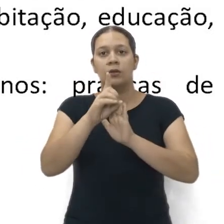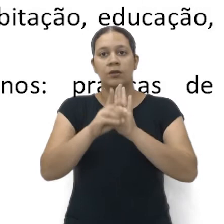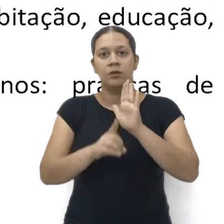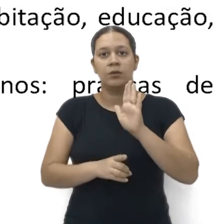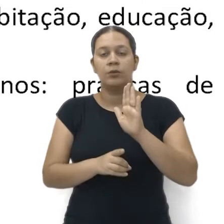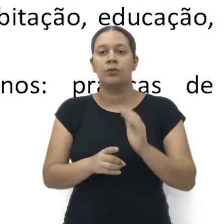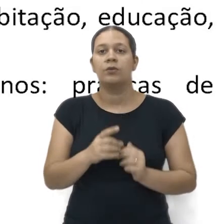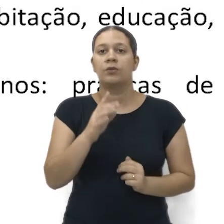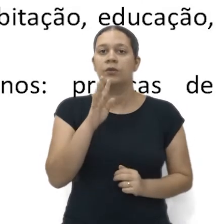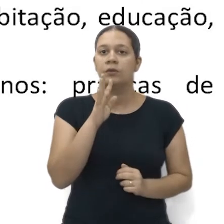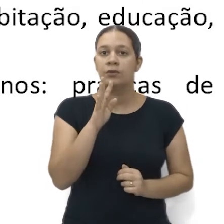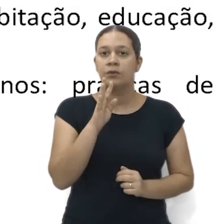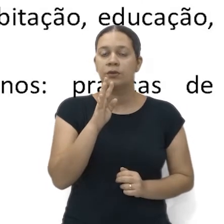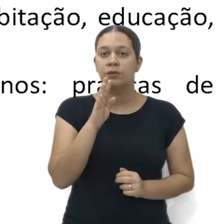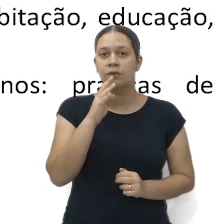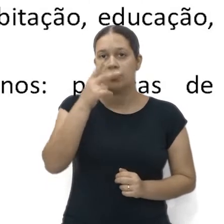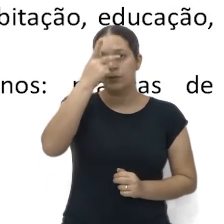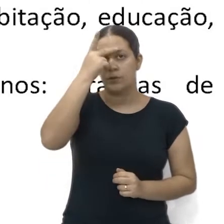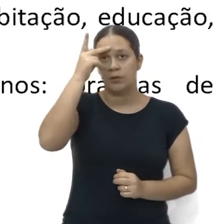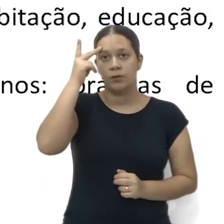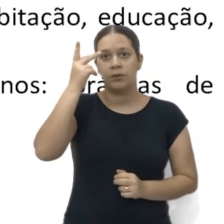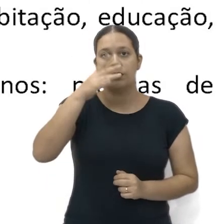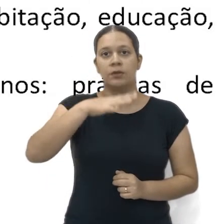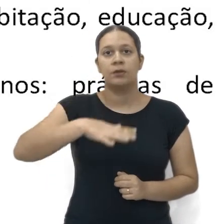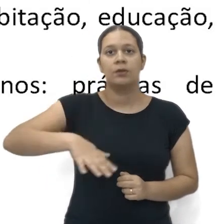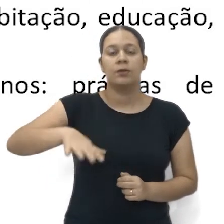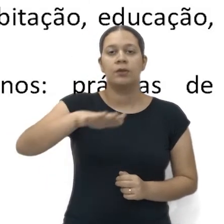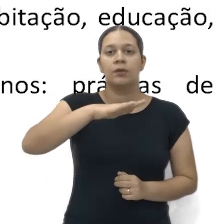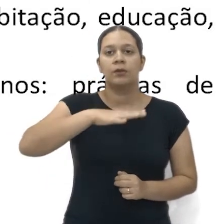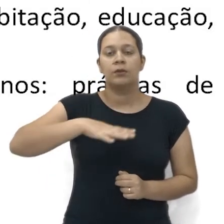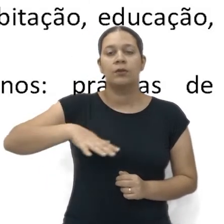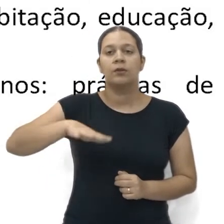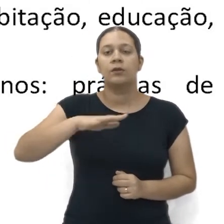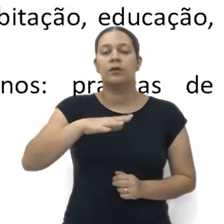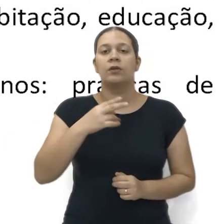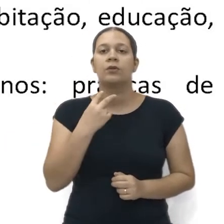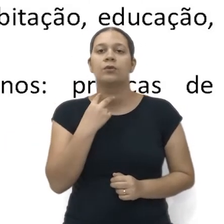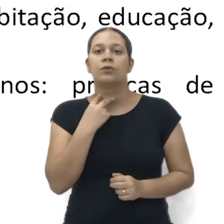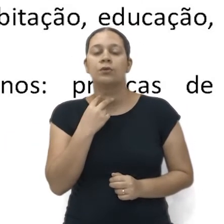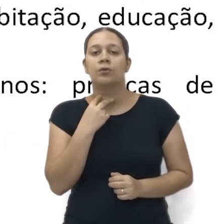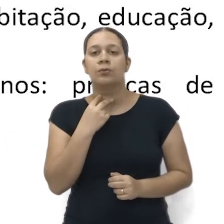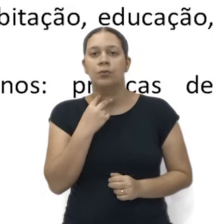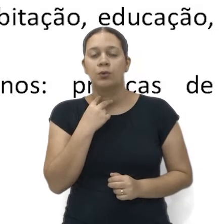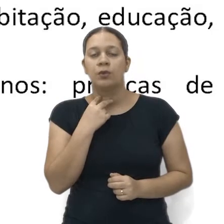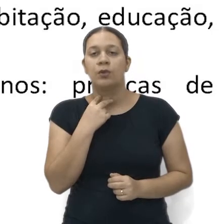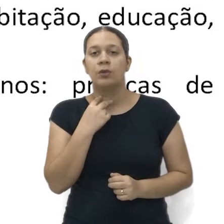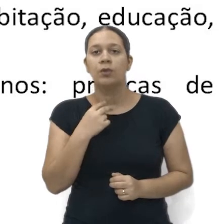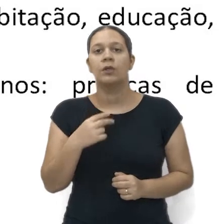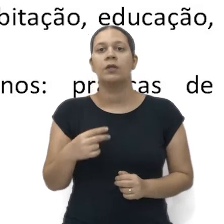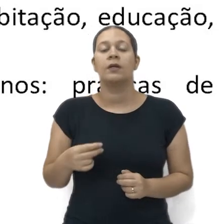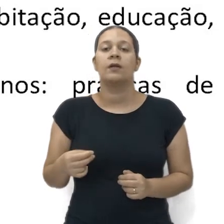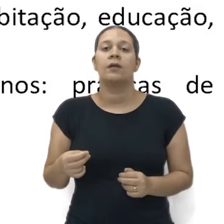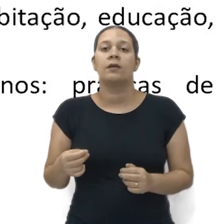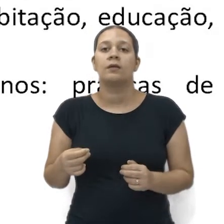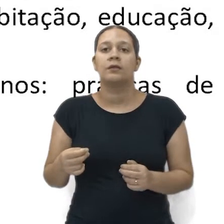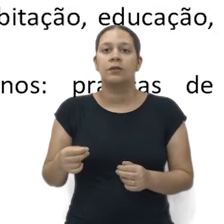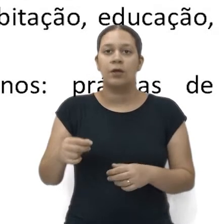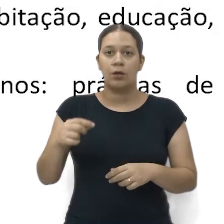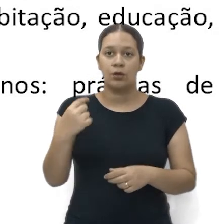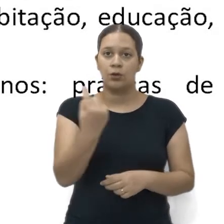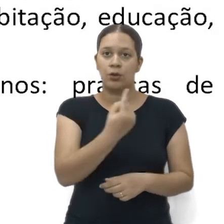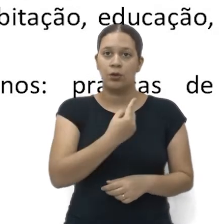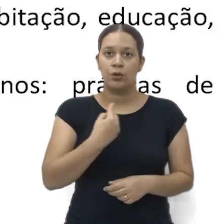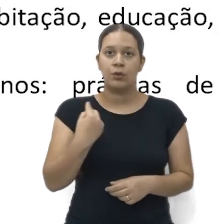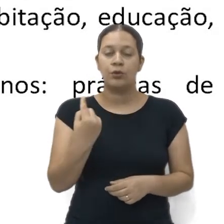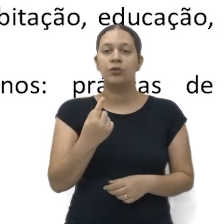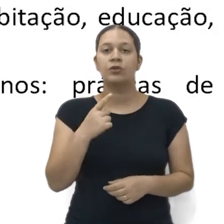direito de ser reconhecido como cidadão com direitos inalienáveis, ou seja, que não podem ser tirados de nós, né? E todos temos